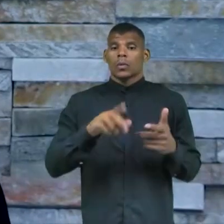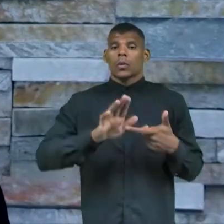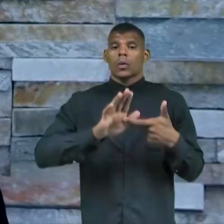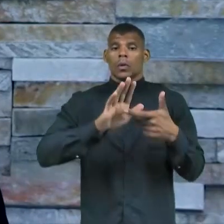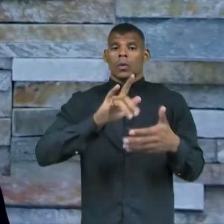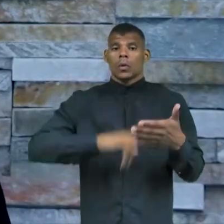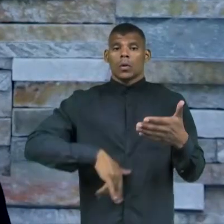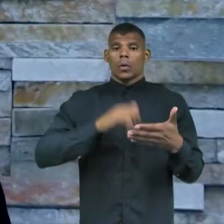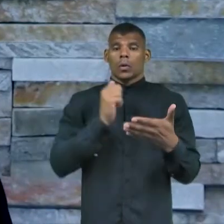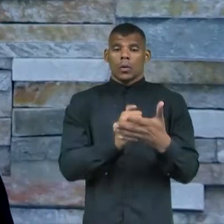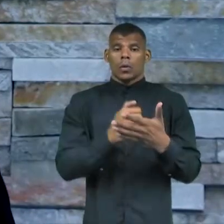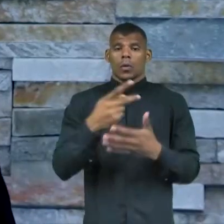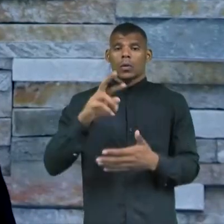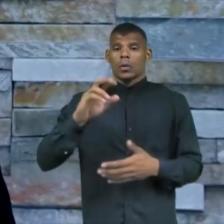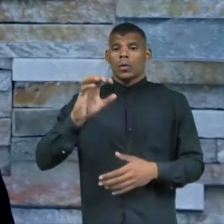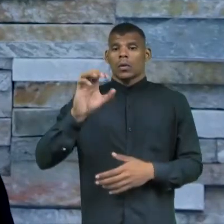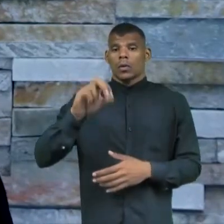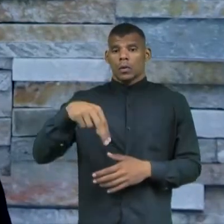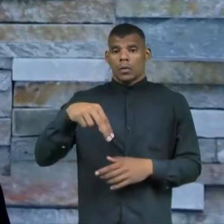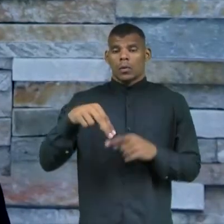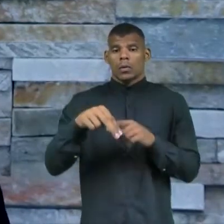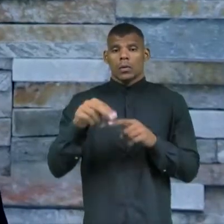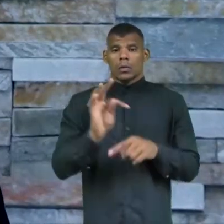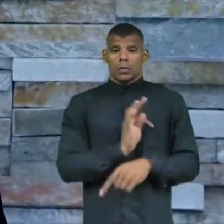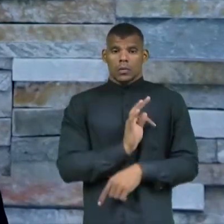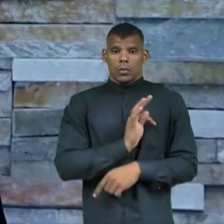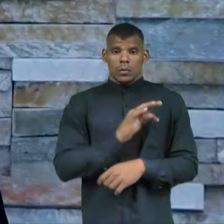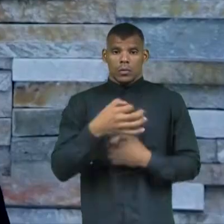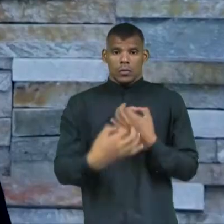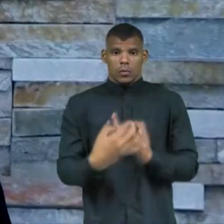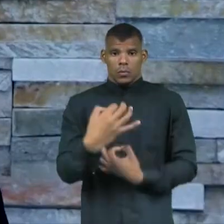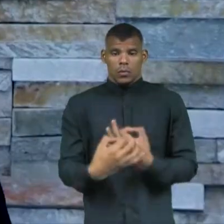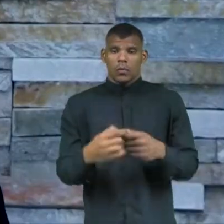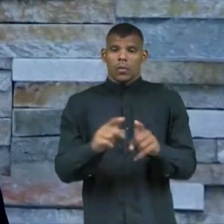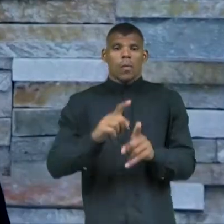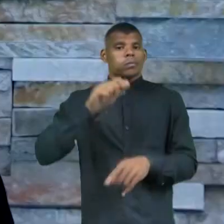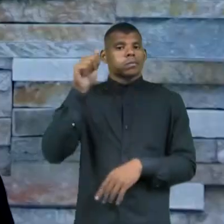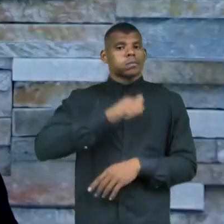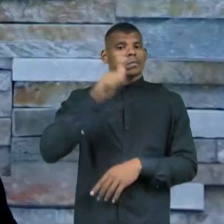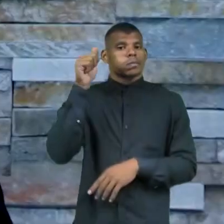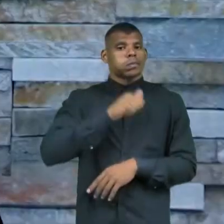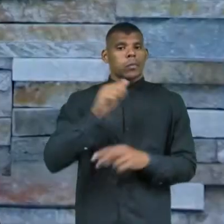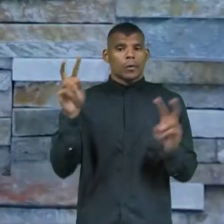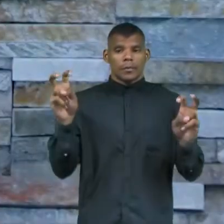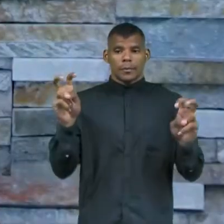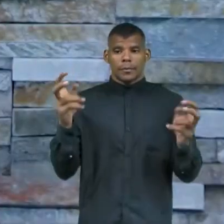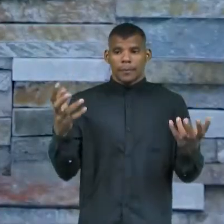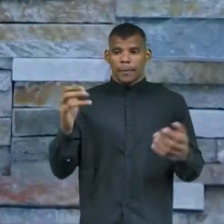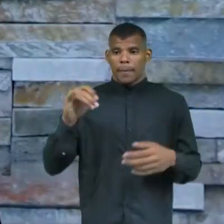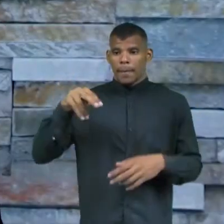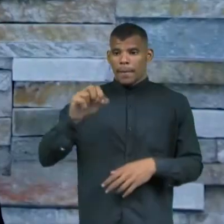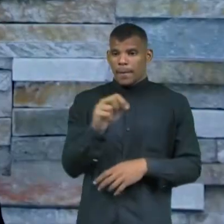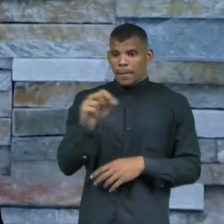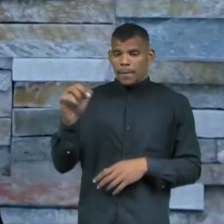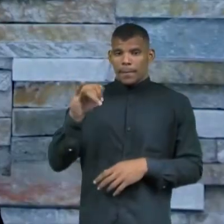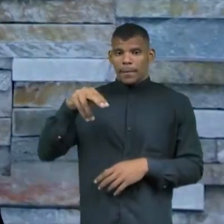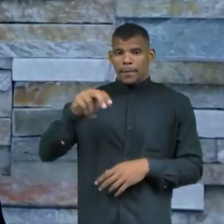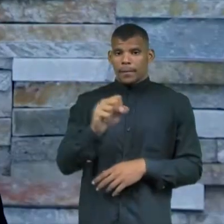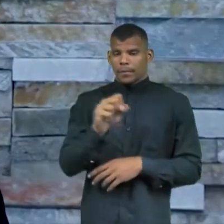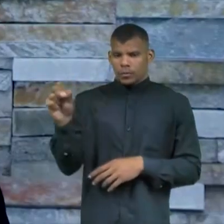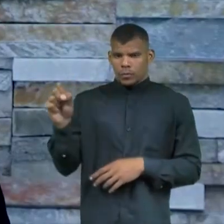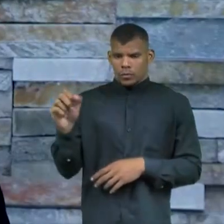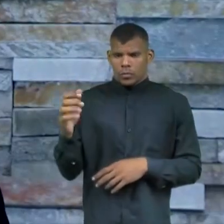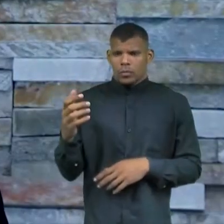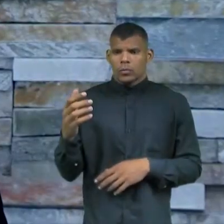no PROCON para que nosso corpo técnico jurídico possa avaliar essas questões. O INSS está sendo notificado